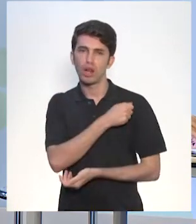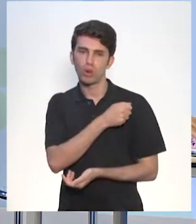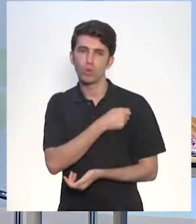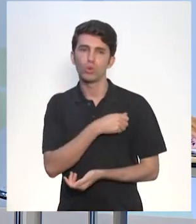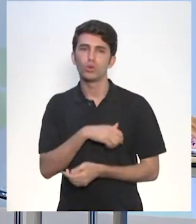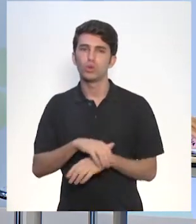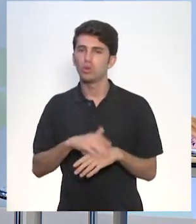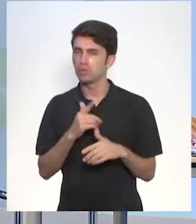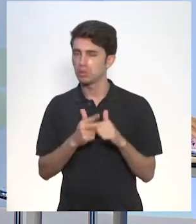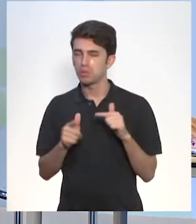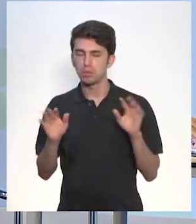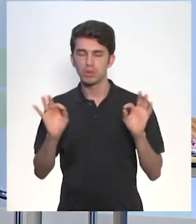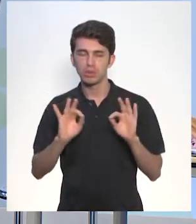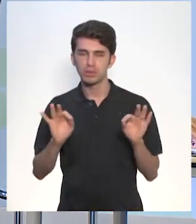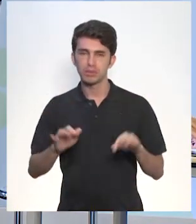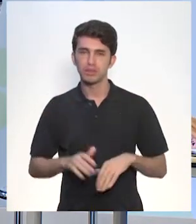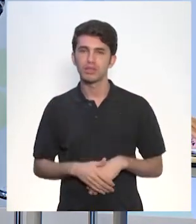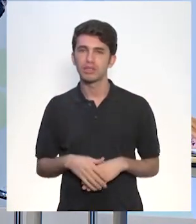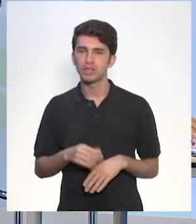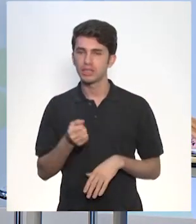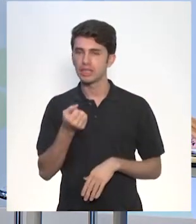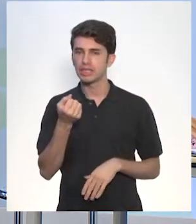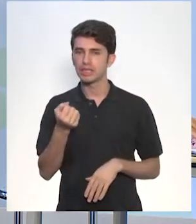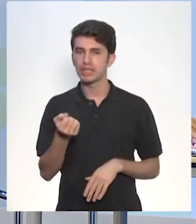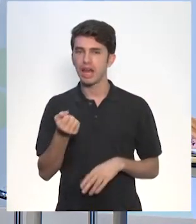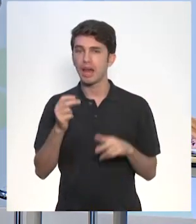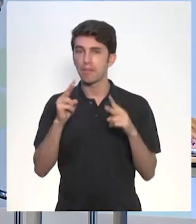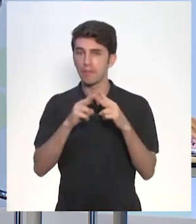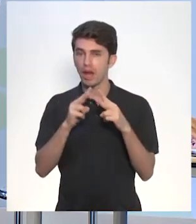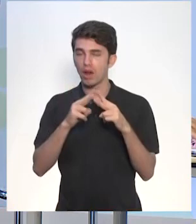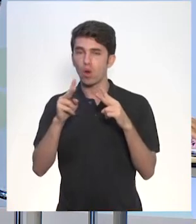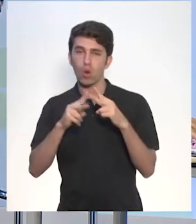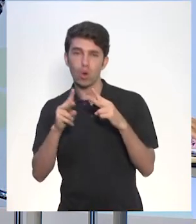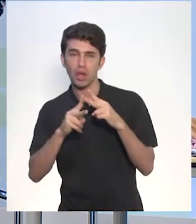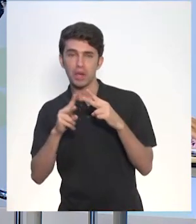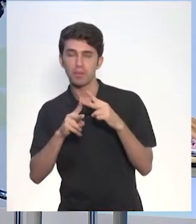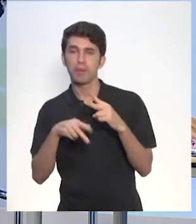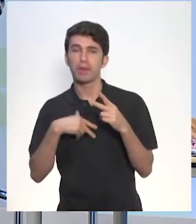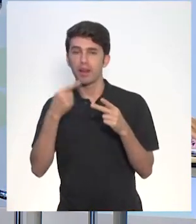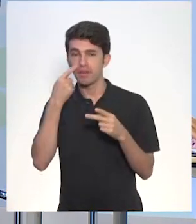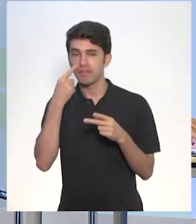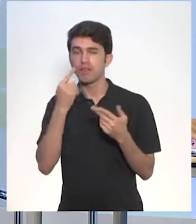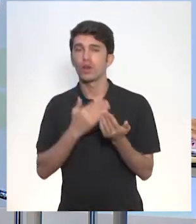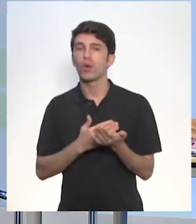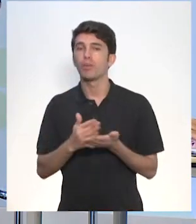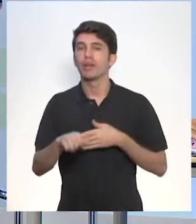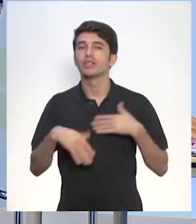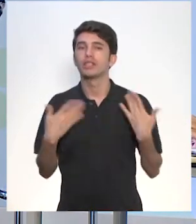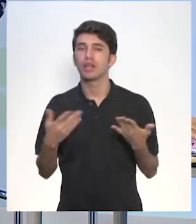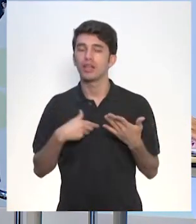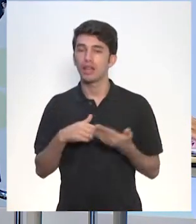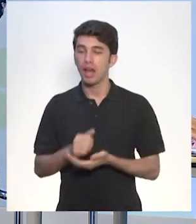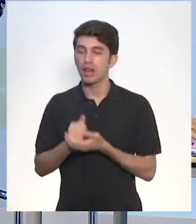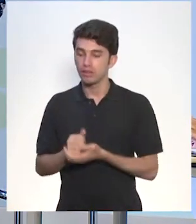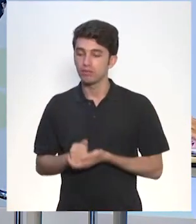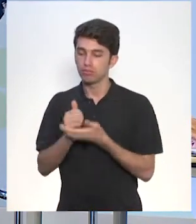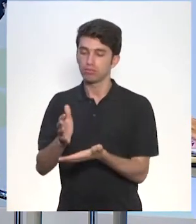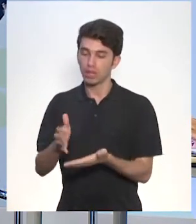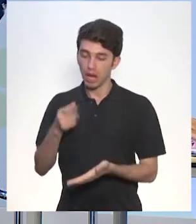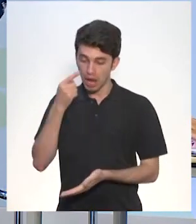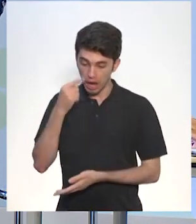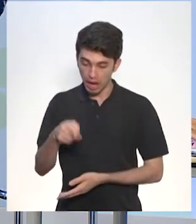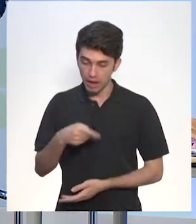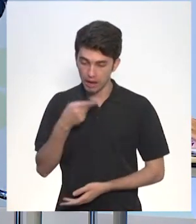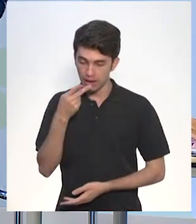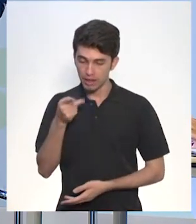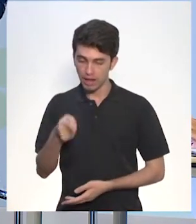de dois, não tem problema. Então, tire par ou ímpar, para ver quem começa. O primeiro participante joga o dado de acordo com a emoção que